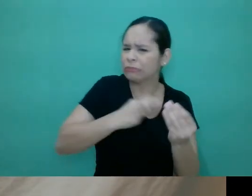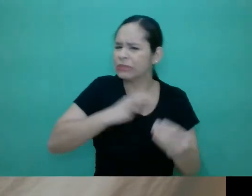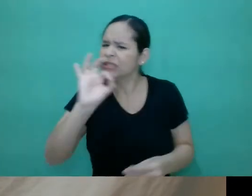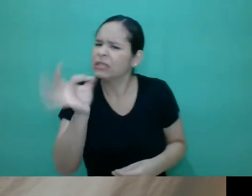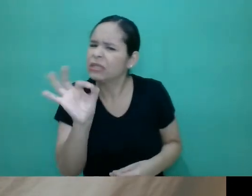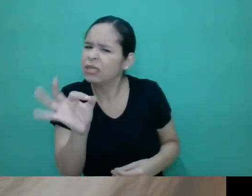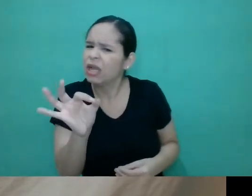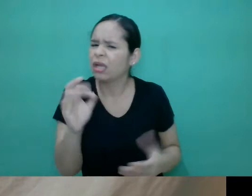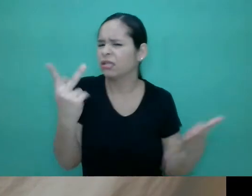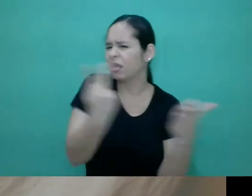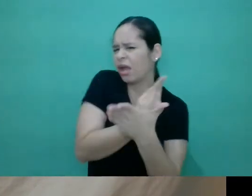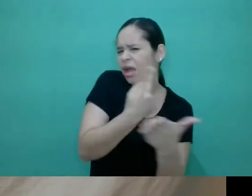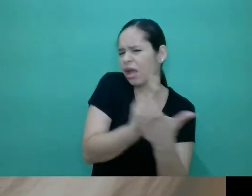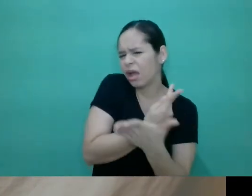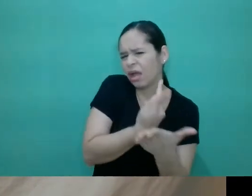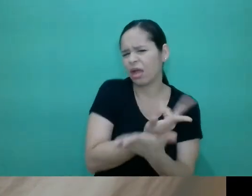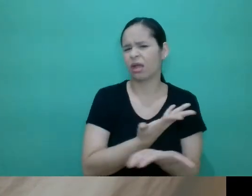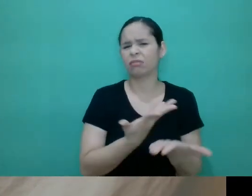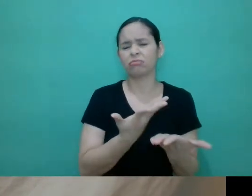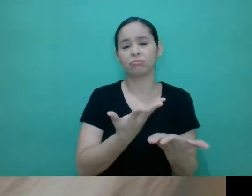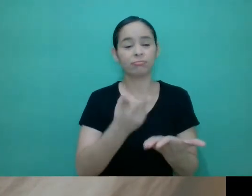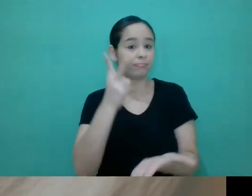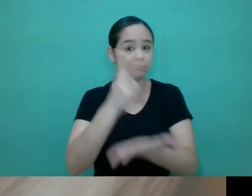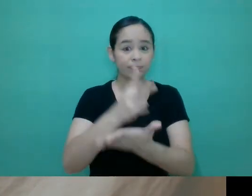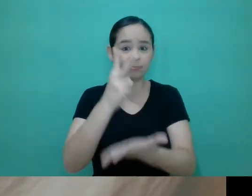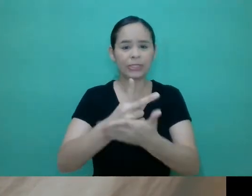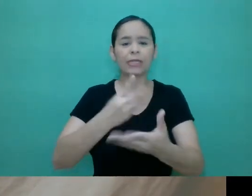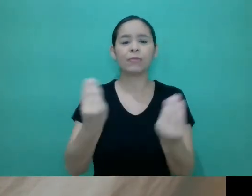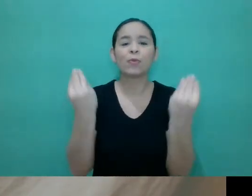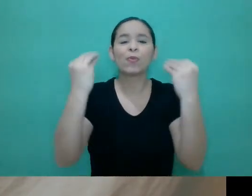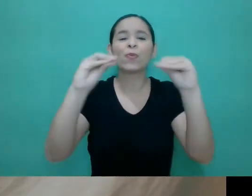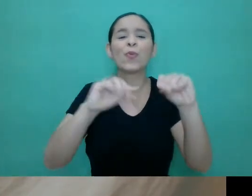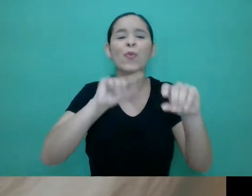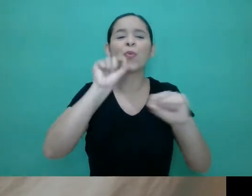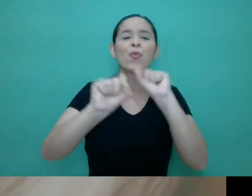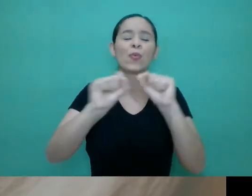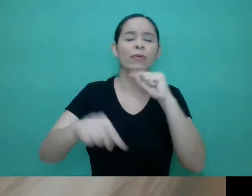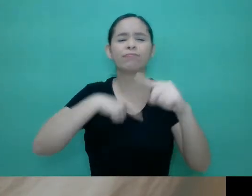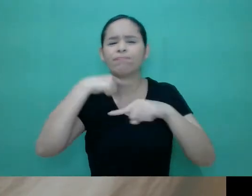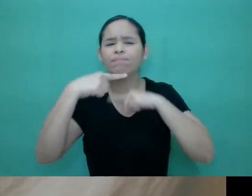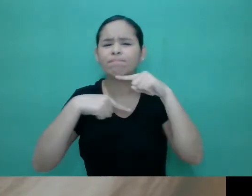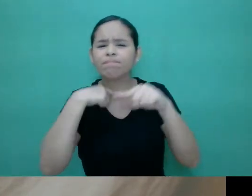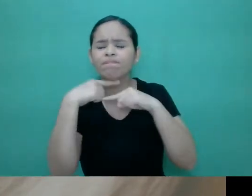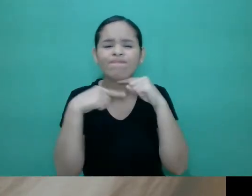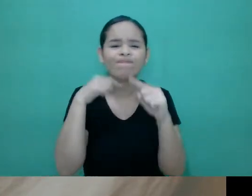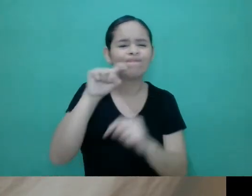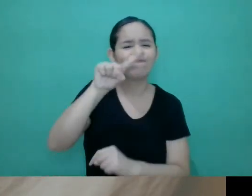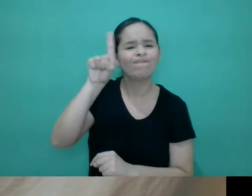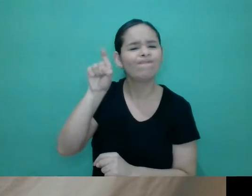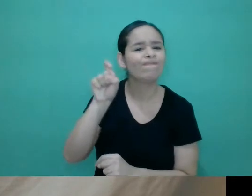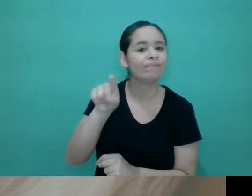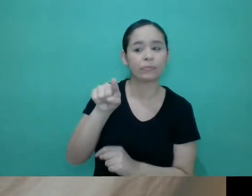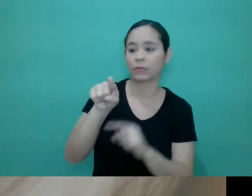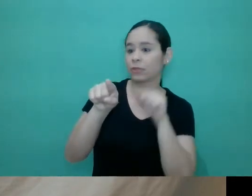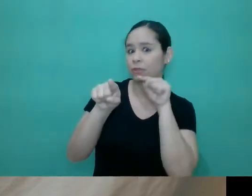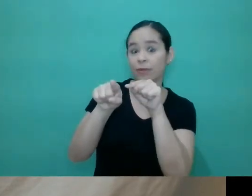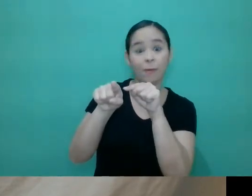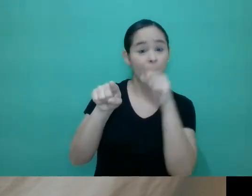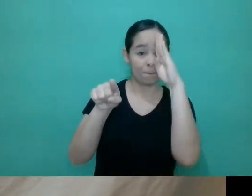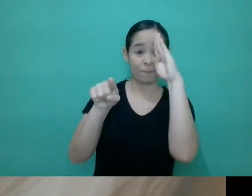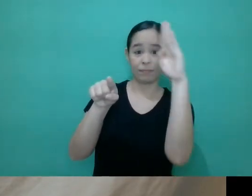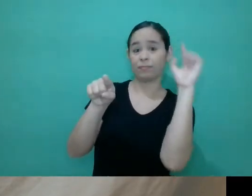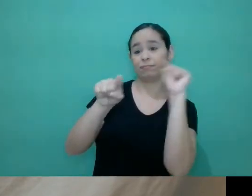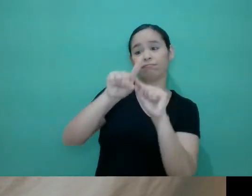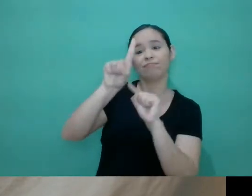tem essa questão da dúvida, da incerteza que é colocada, né?